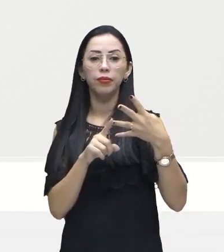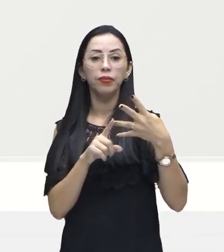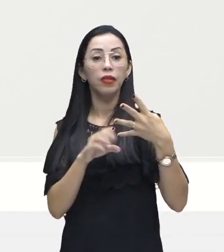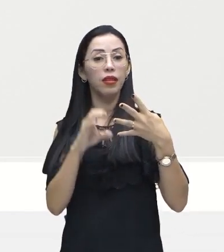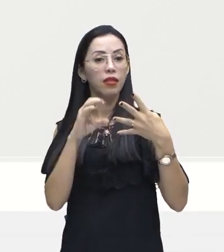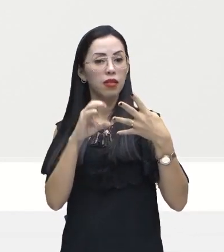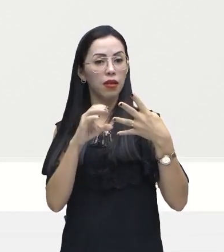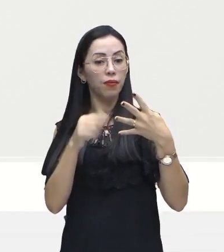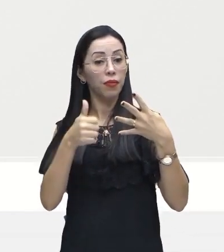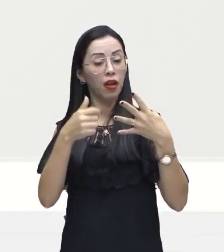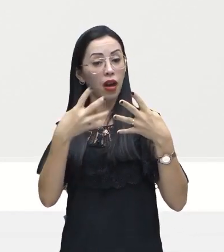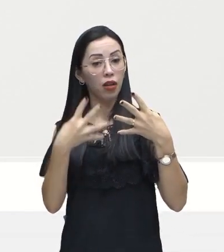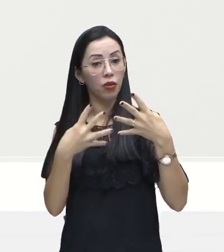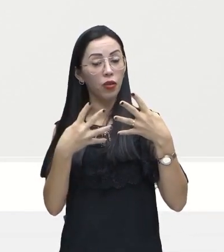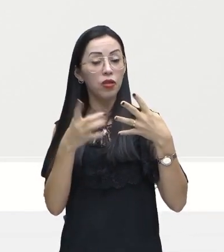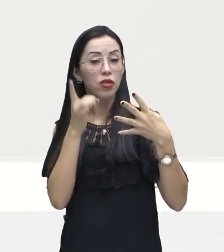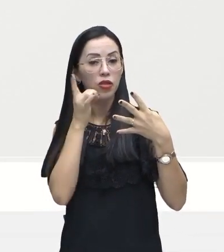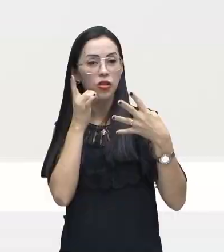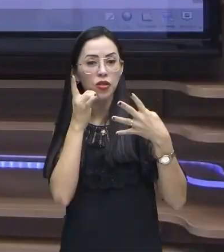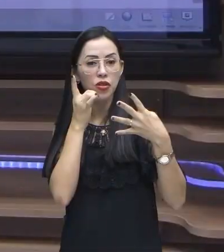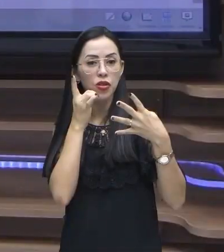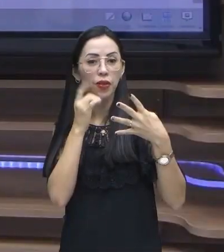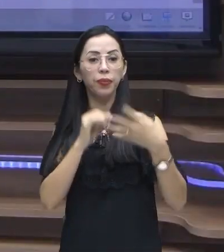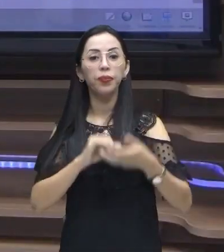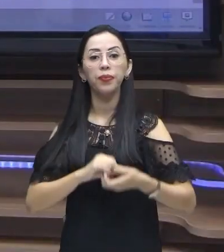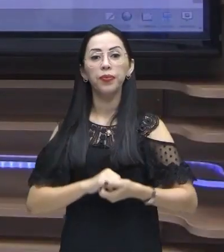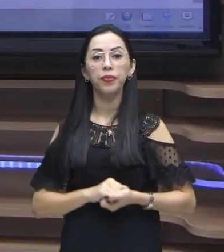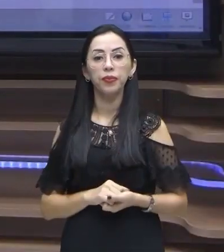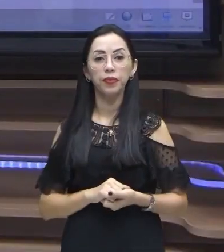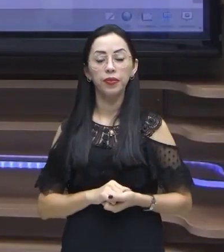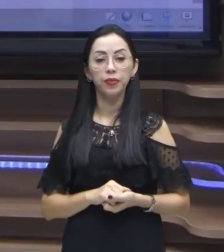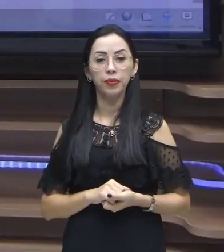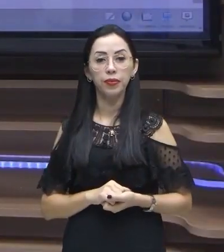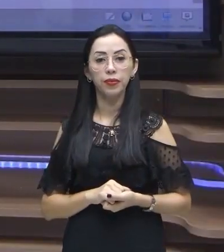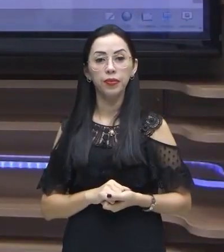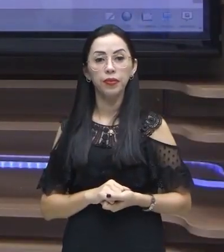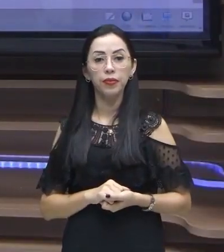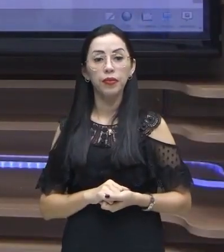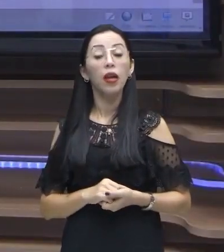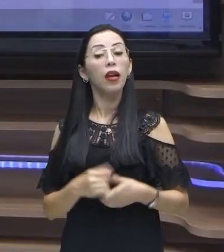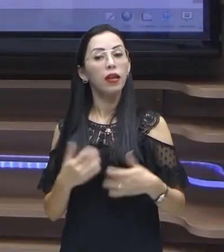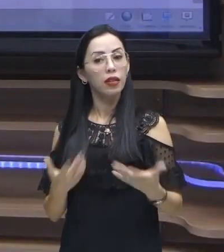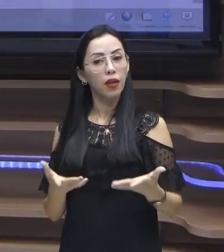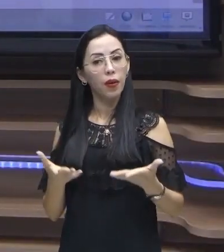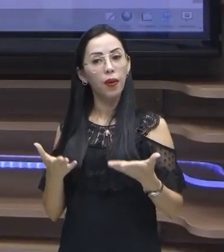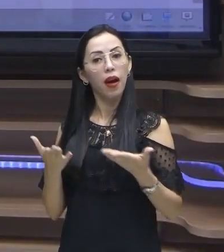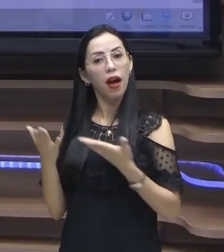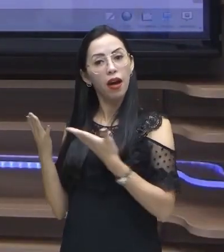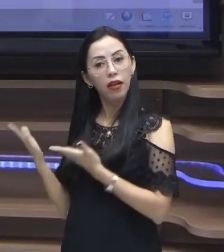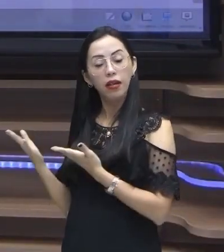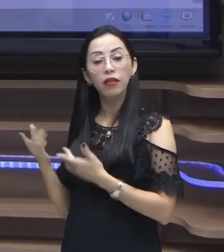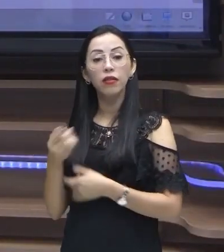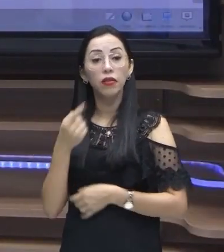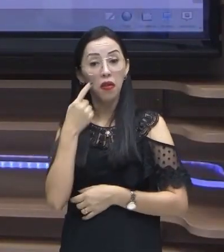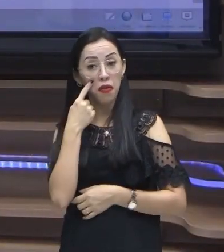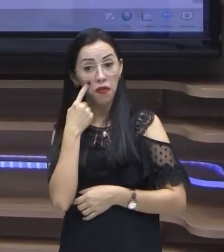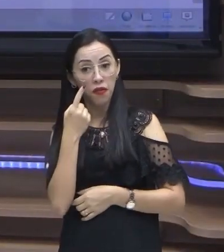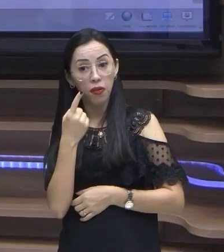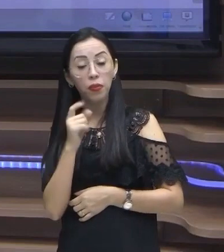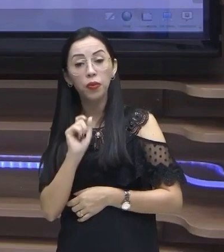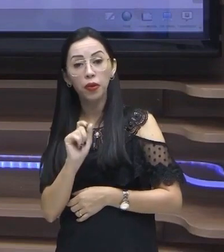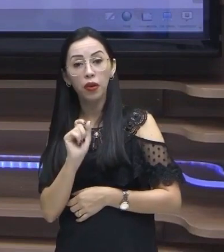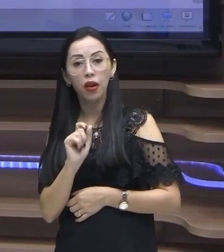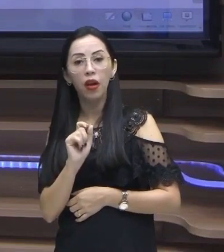14 dias. Aqui comigo. Então, nós vimos nesse problema o quê? Que 2 semanas são equivalentes a quê?